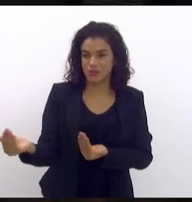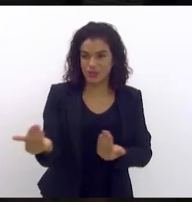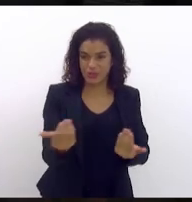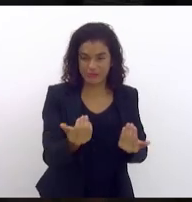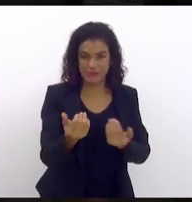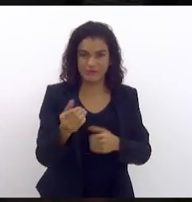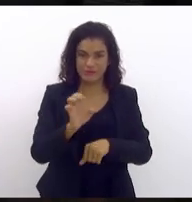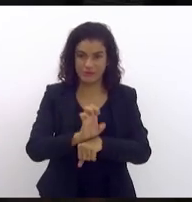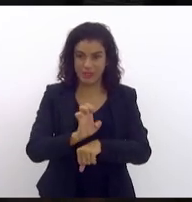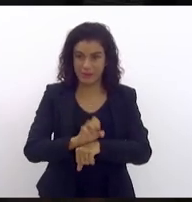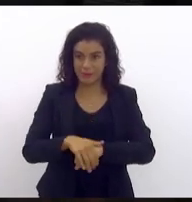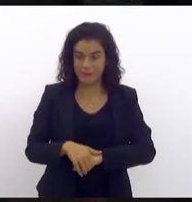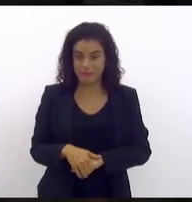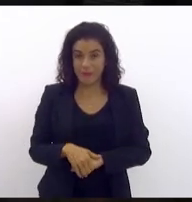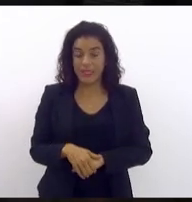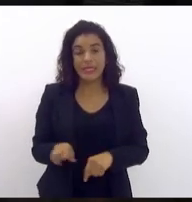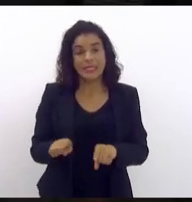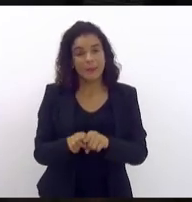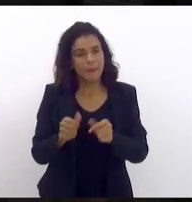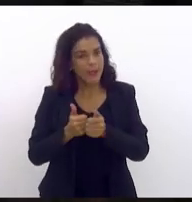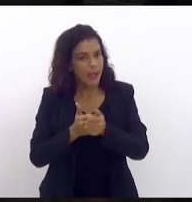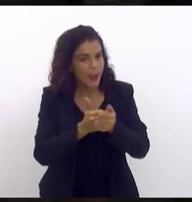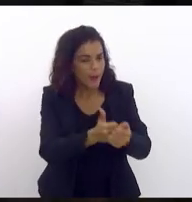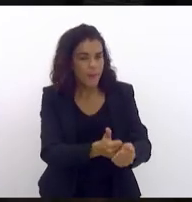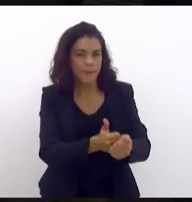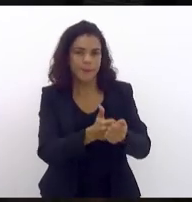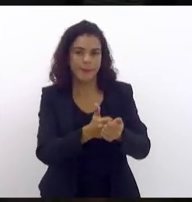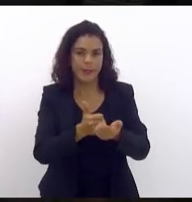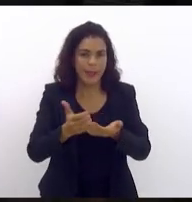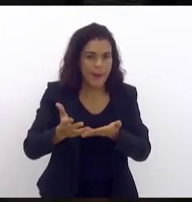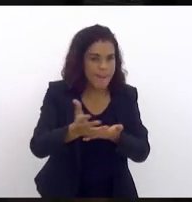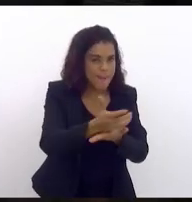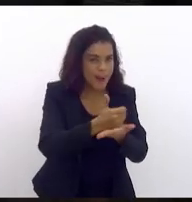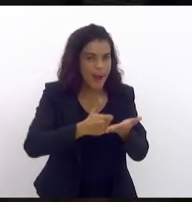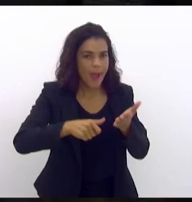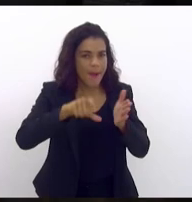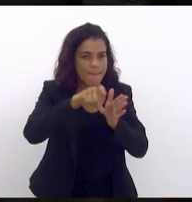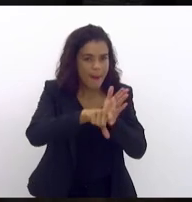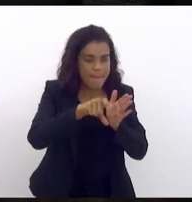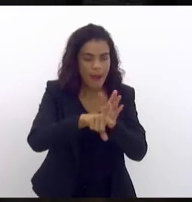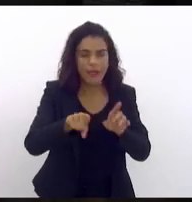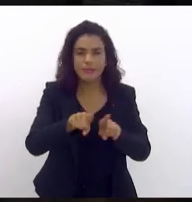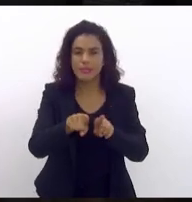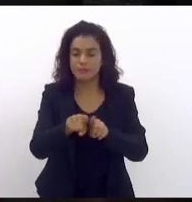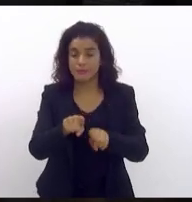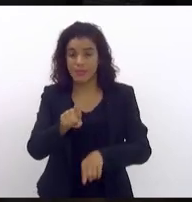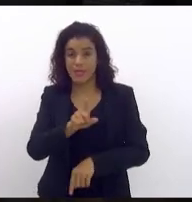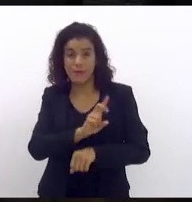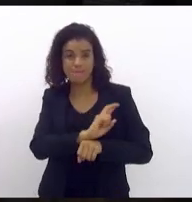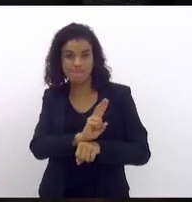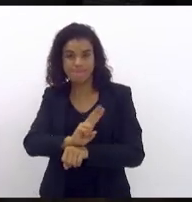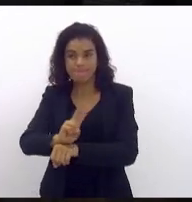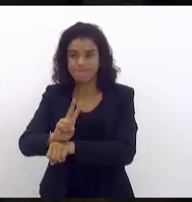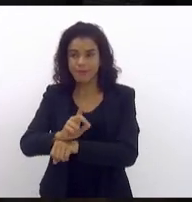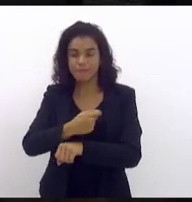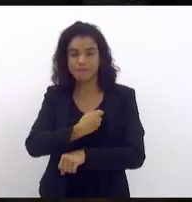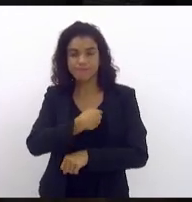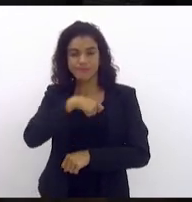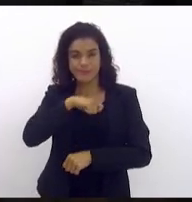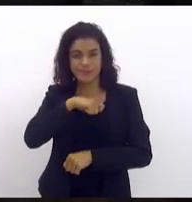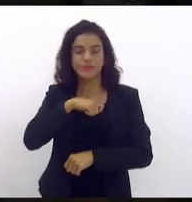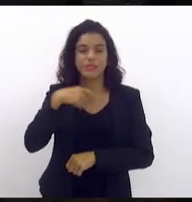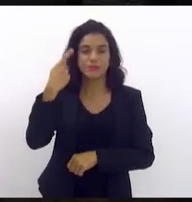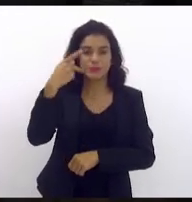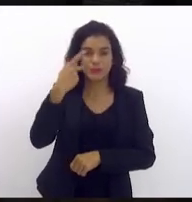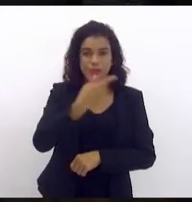Estado eh acompanhar o orçamento público fazer a fiscalização e monitoramento das políticas públicas